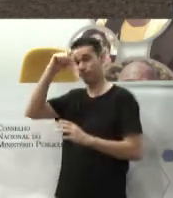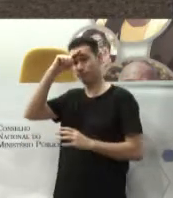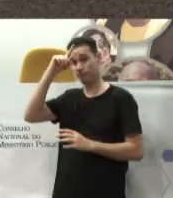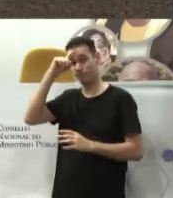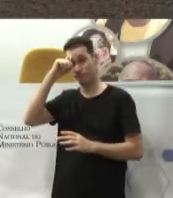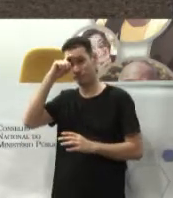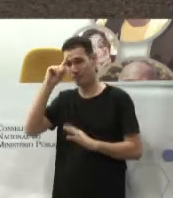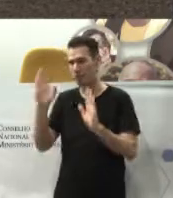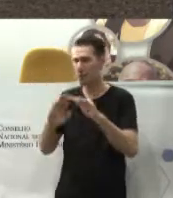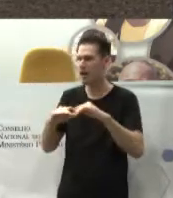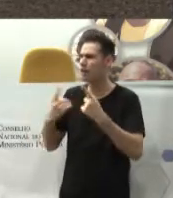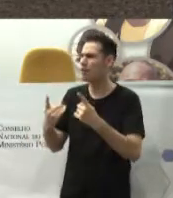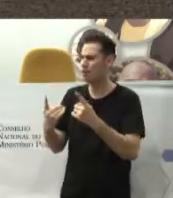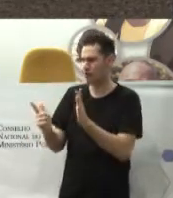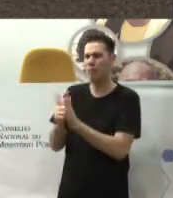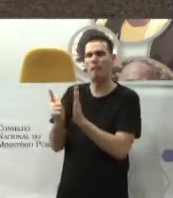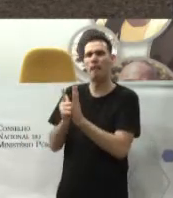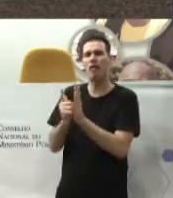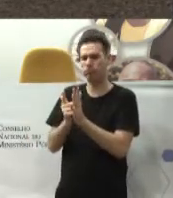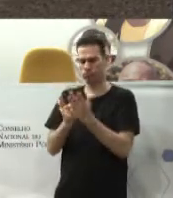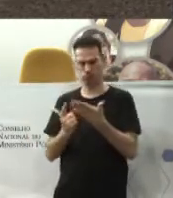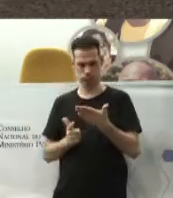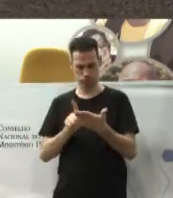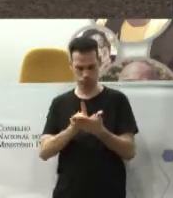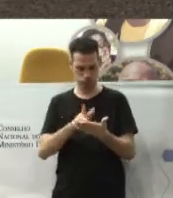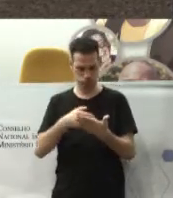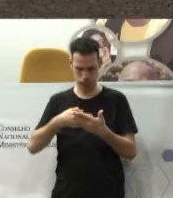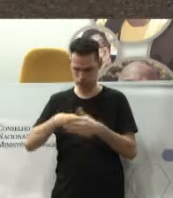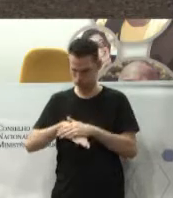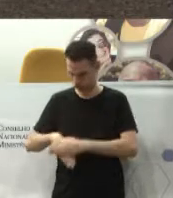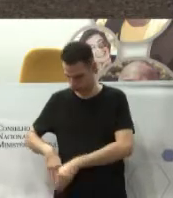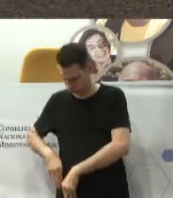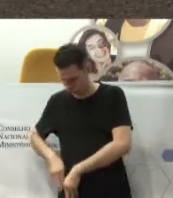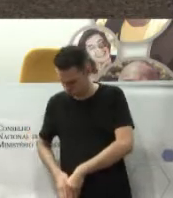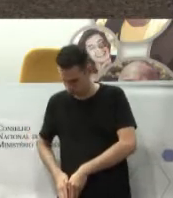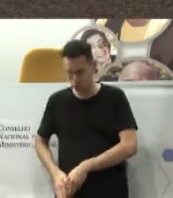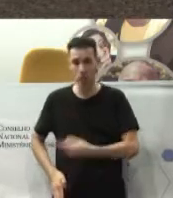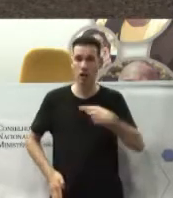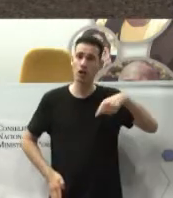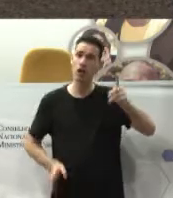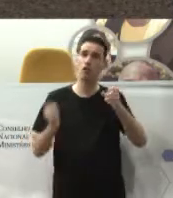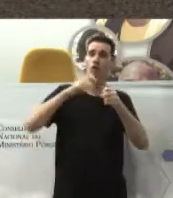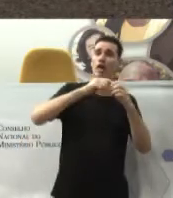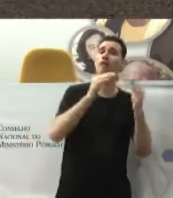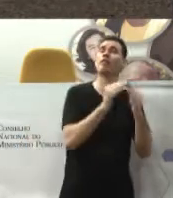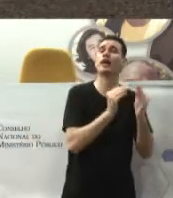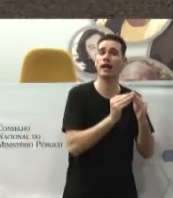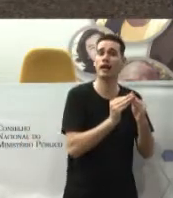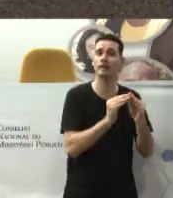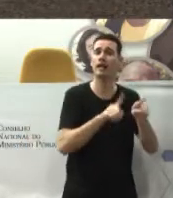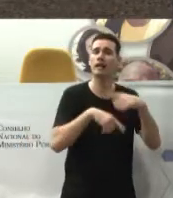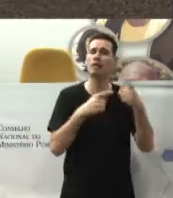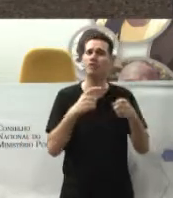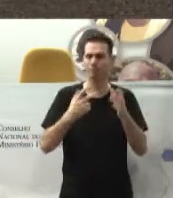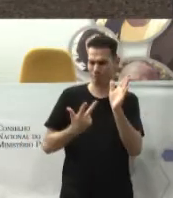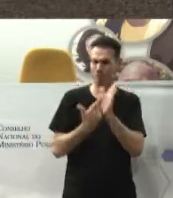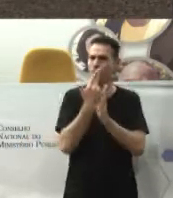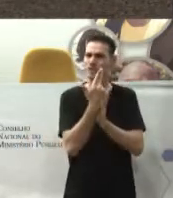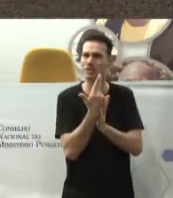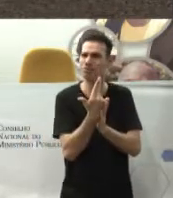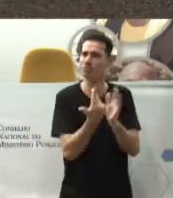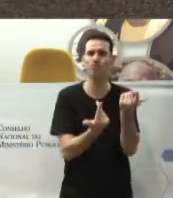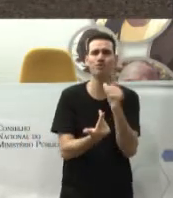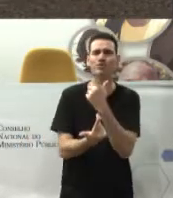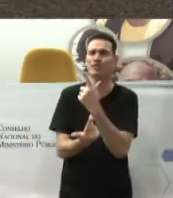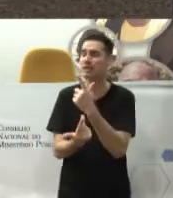nada ficava registrado no hospital. Por que, que nada ficava? Porque essas pessoas não iam fazer a cirurgia. Só por decisão judicial.